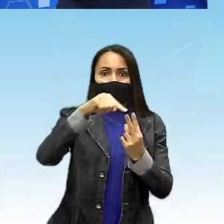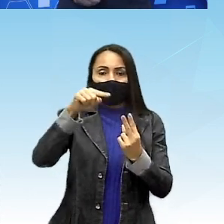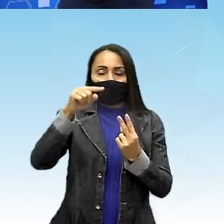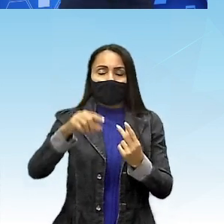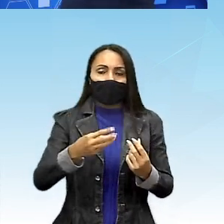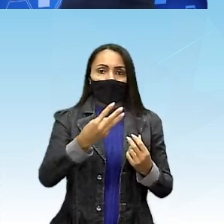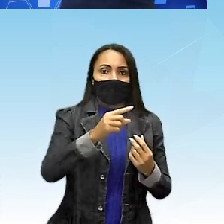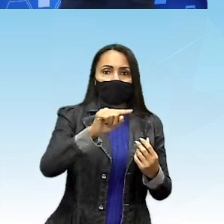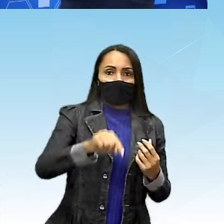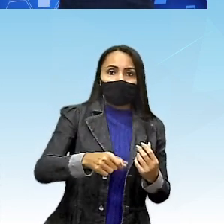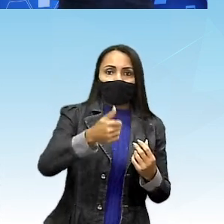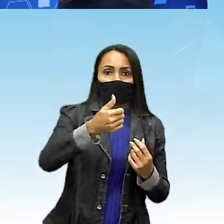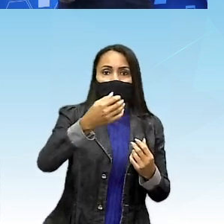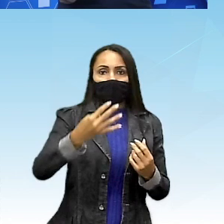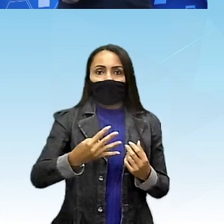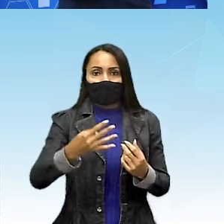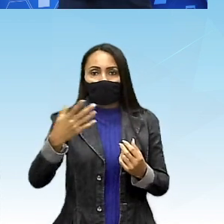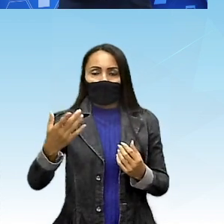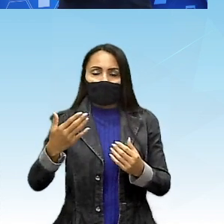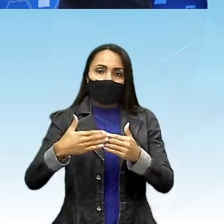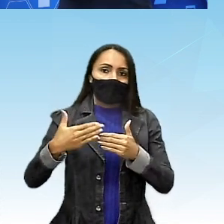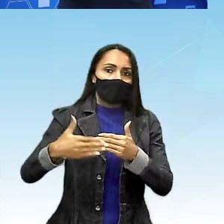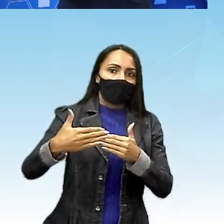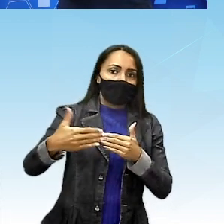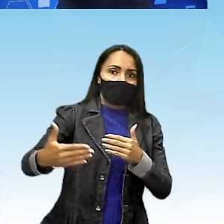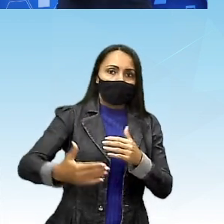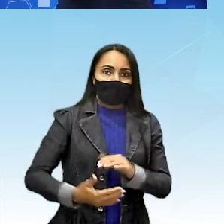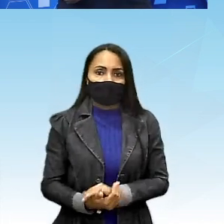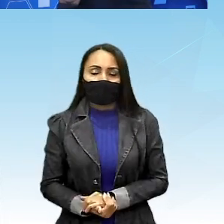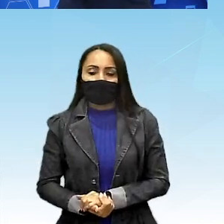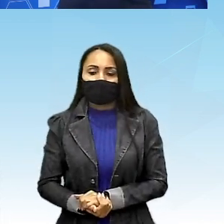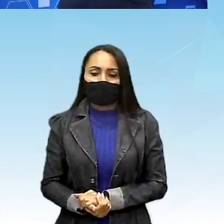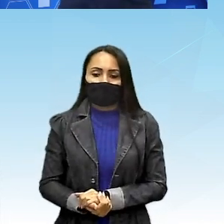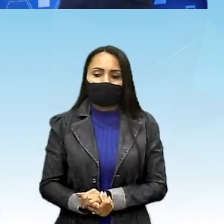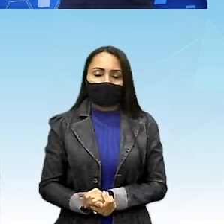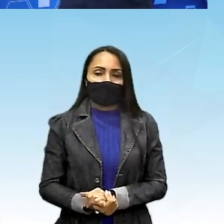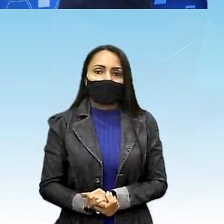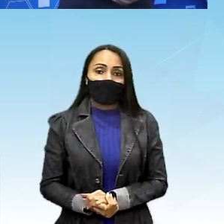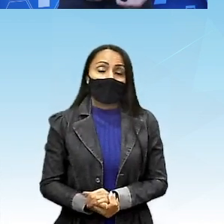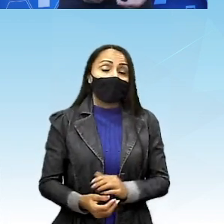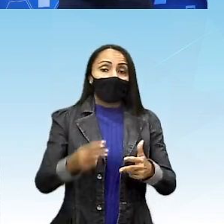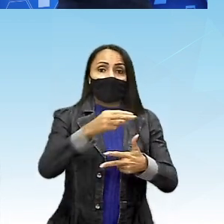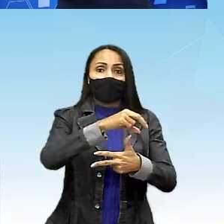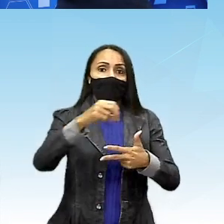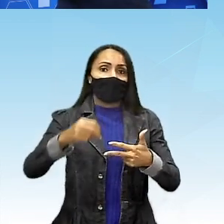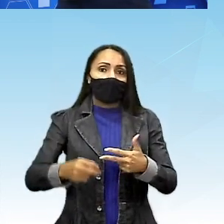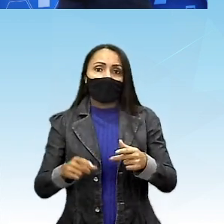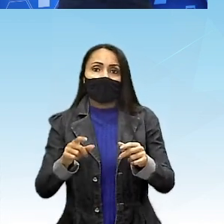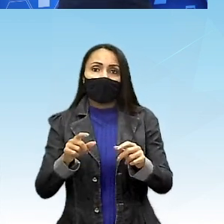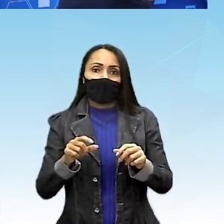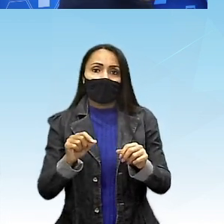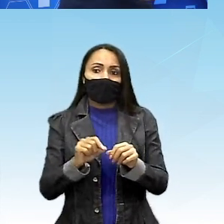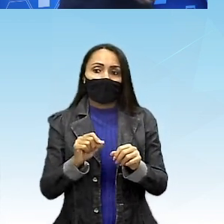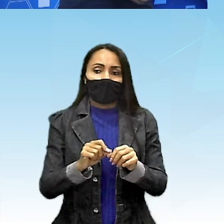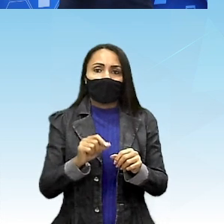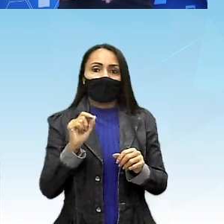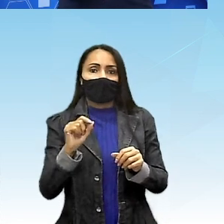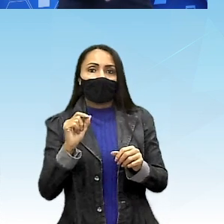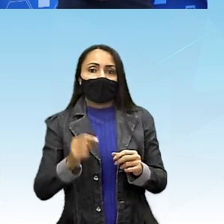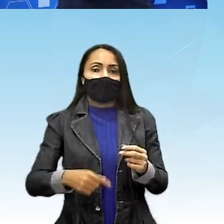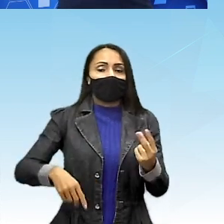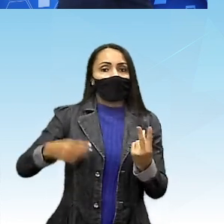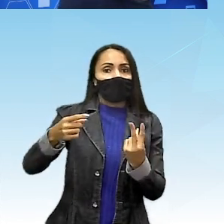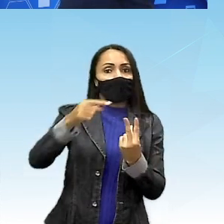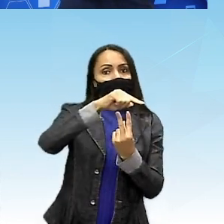3,141596 e muitos outros números sem repetições, tá? E o que o Enem faz? Use para π